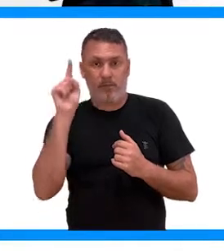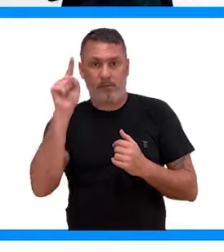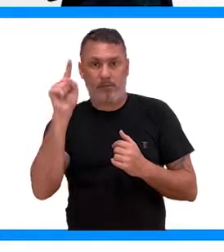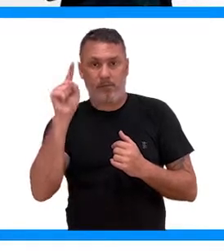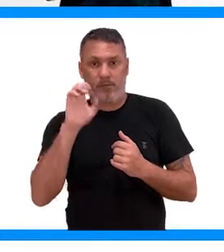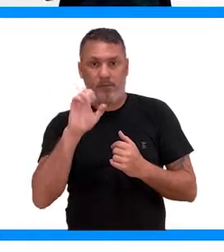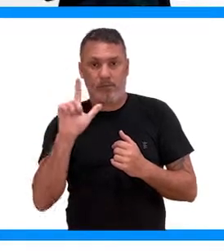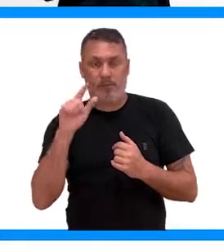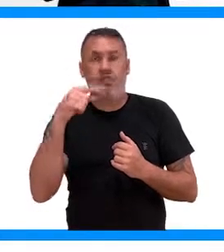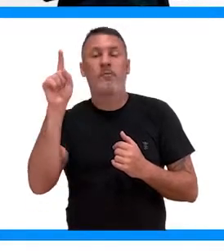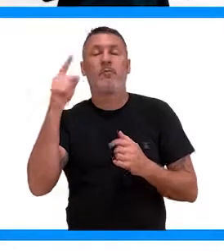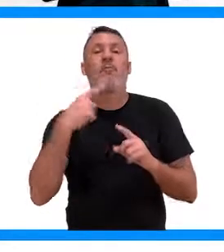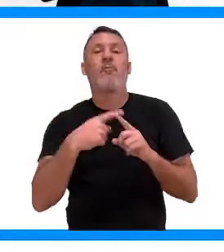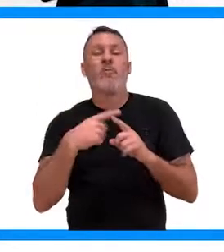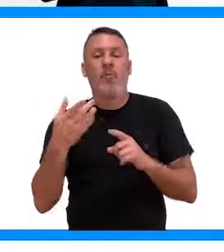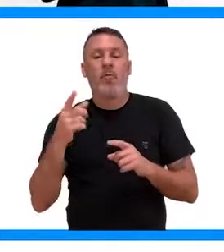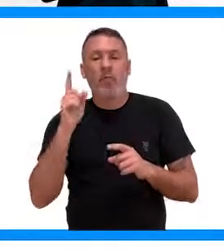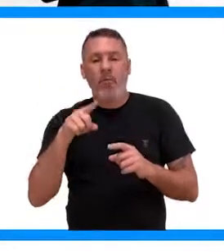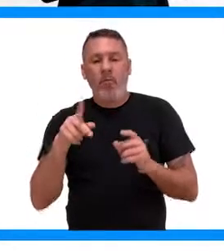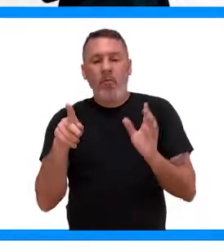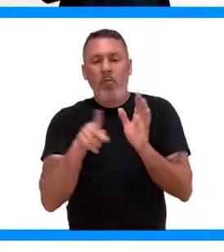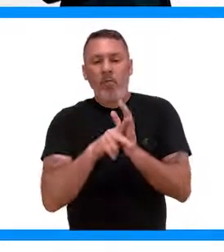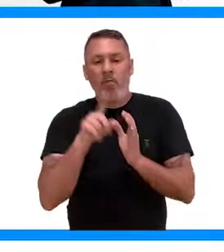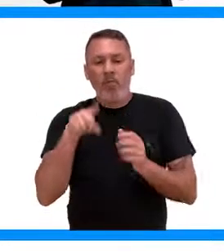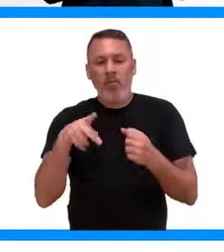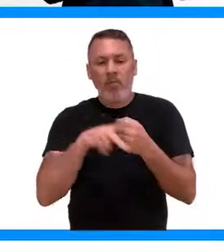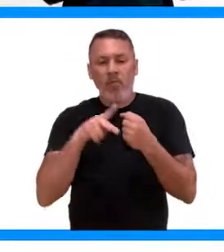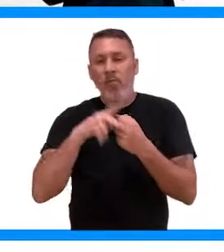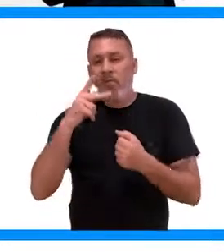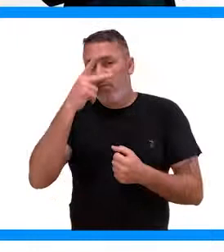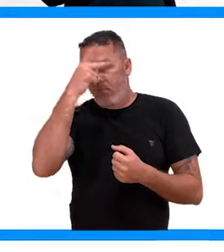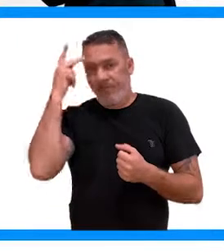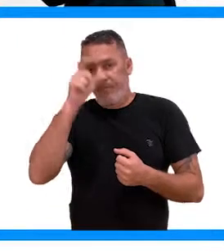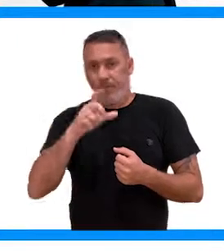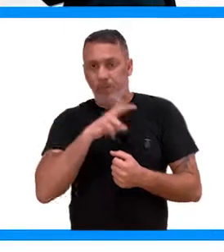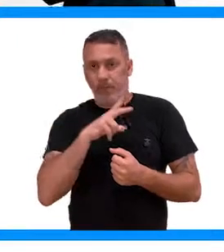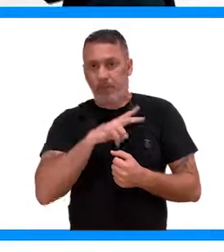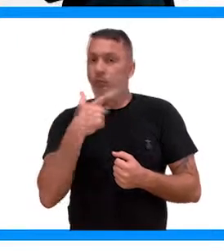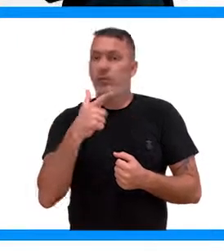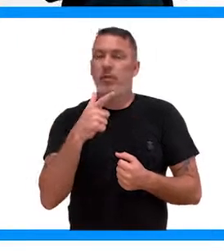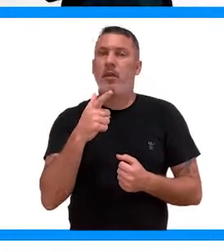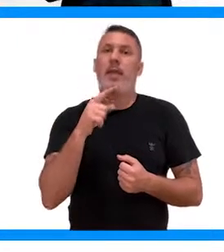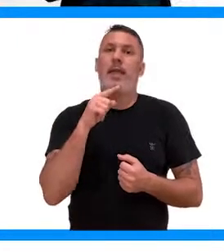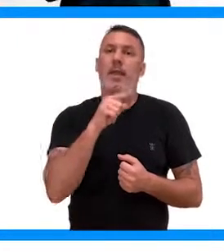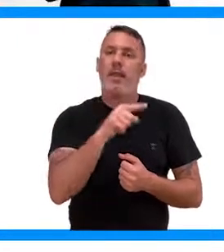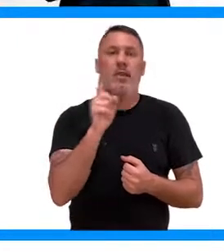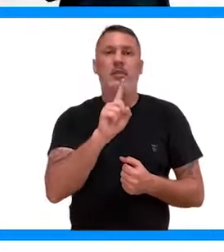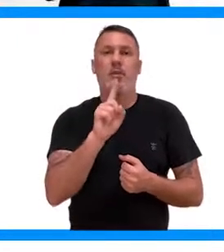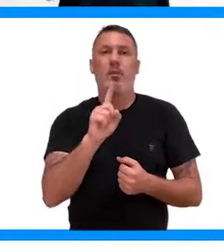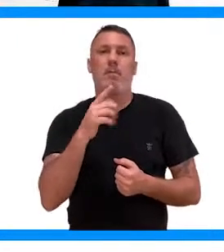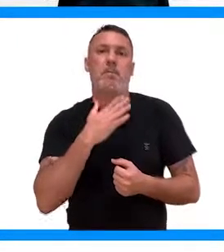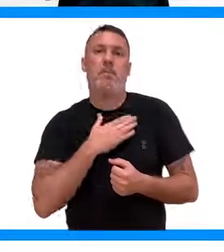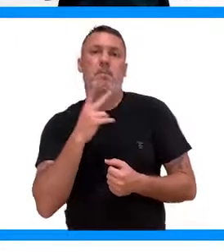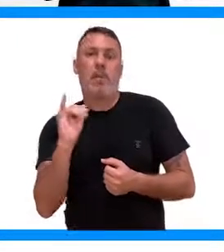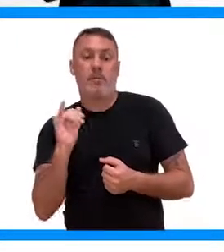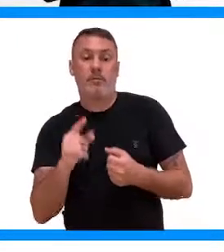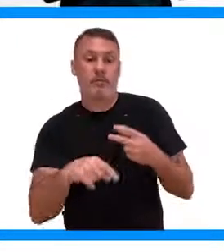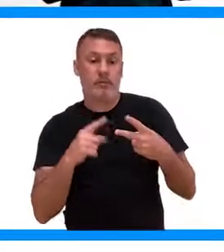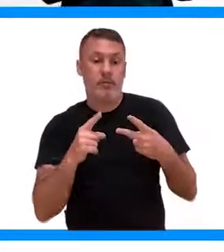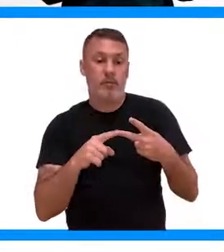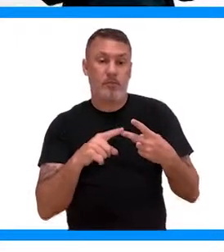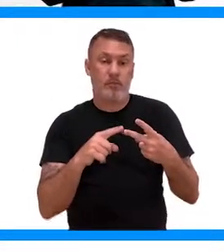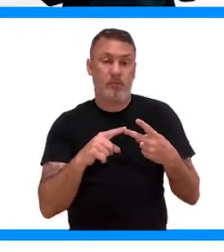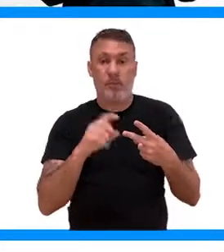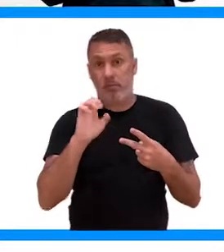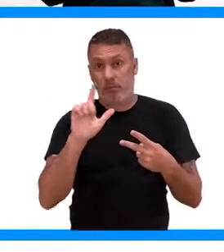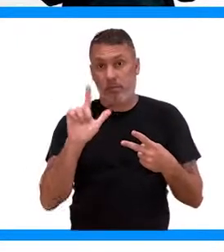es mi padre, o ele está acentuado, ele é um pronome pessoal. Ele não é meu pai. E no exemplo